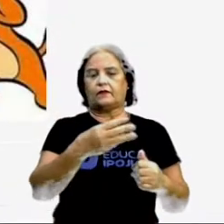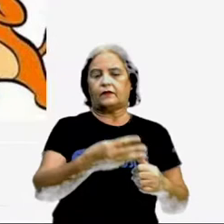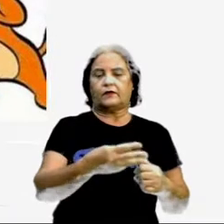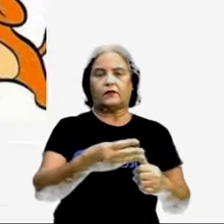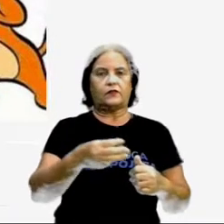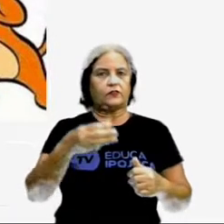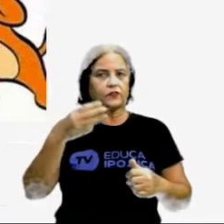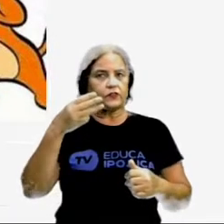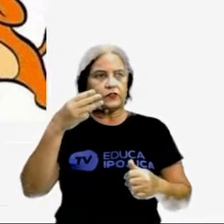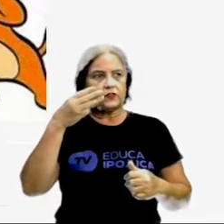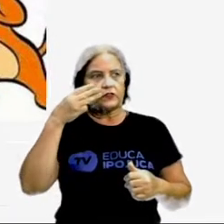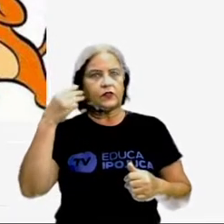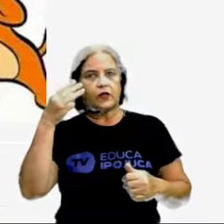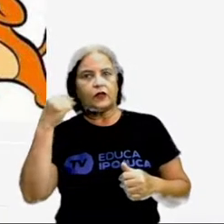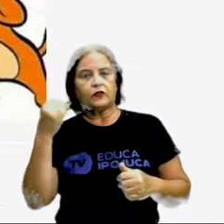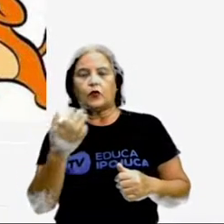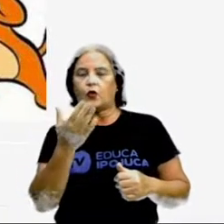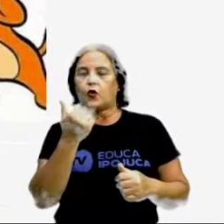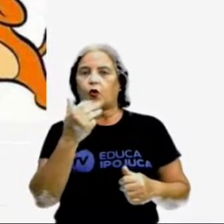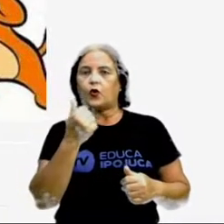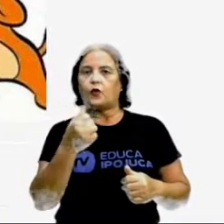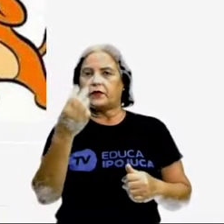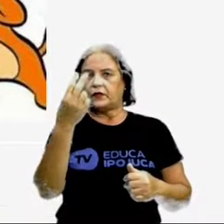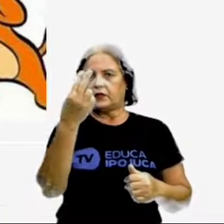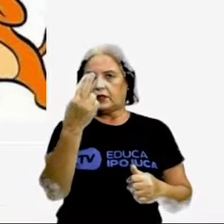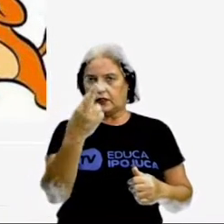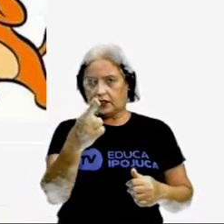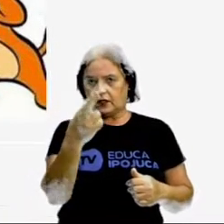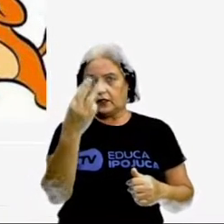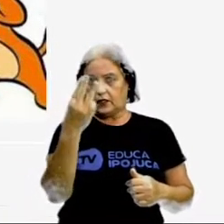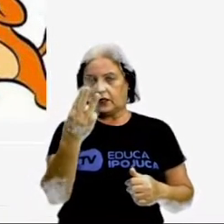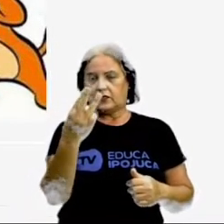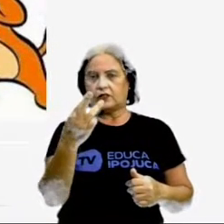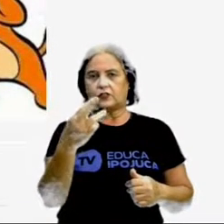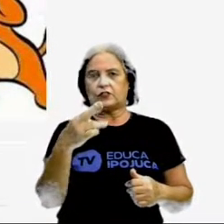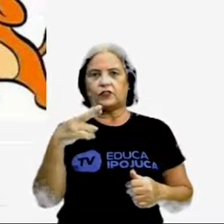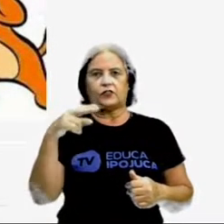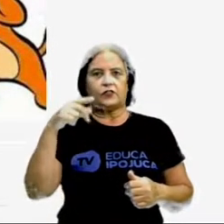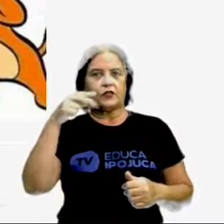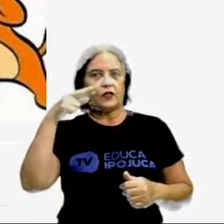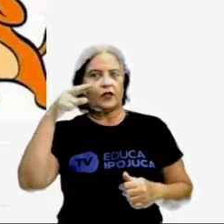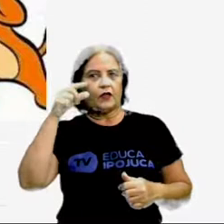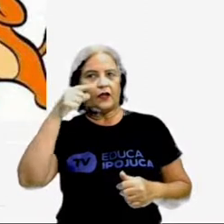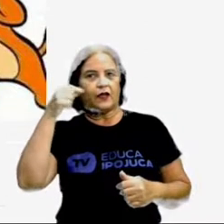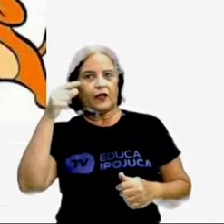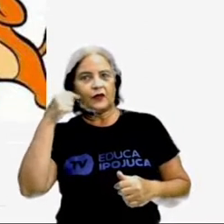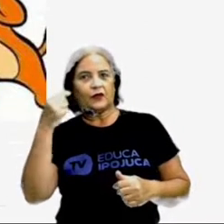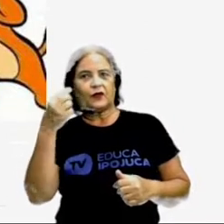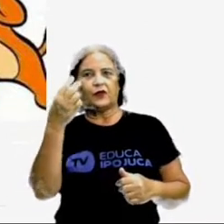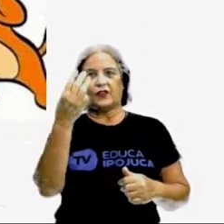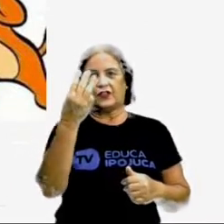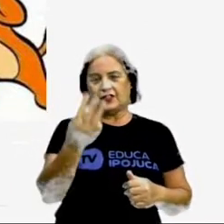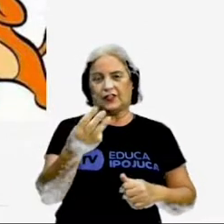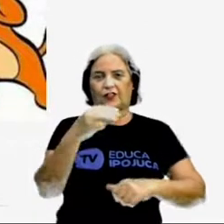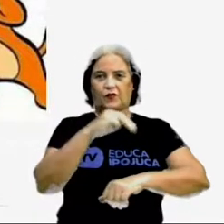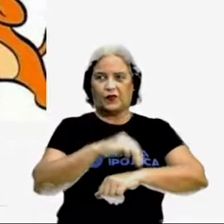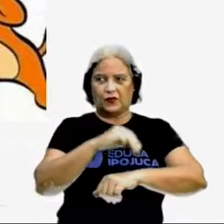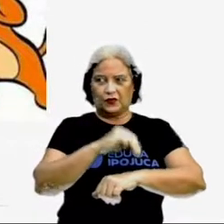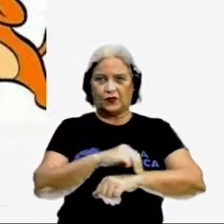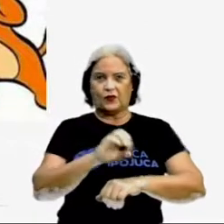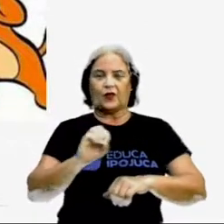gatos comem três ratos em 3 minutos. Então, 10 gatos